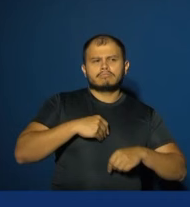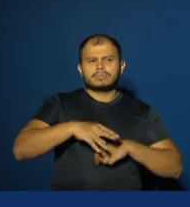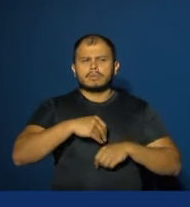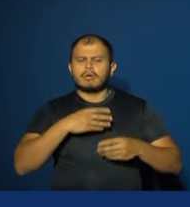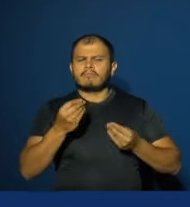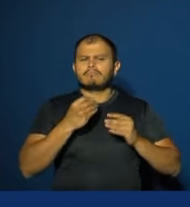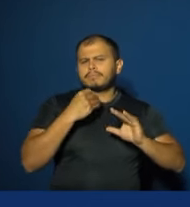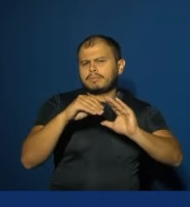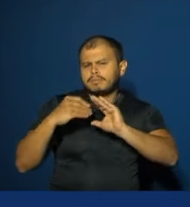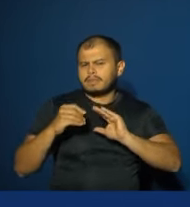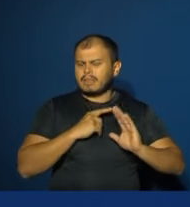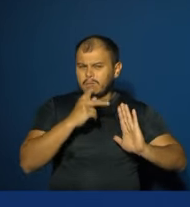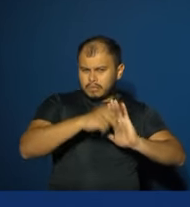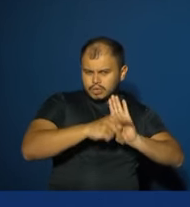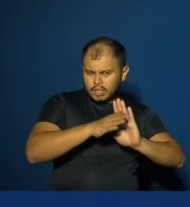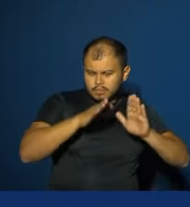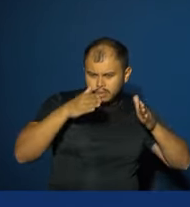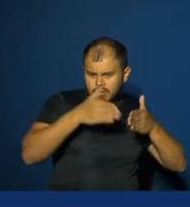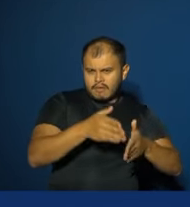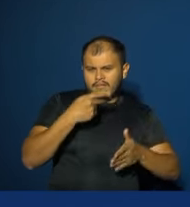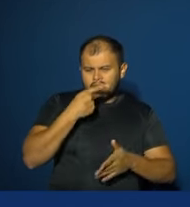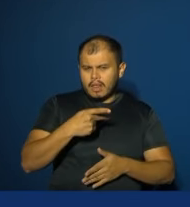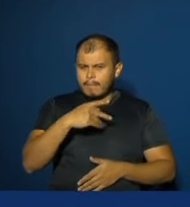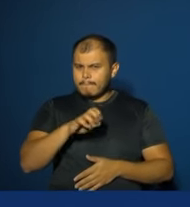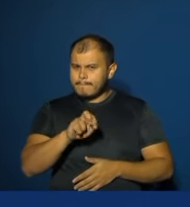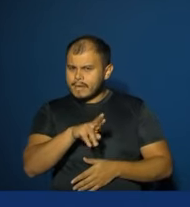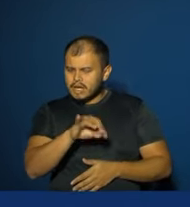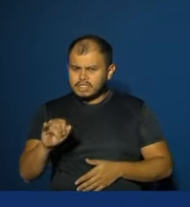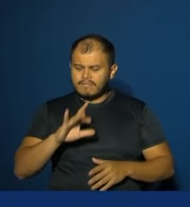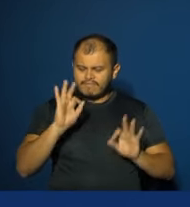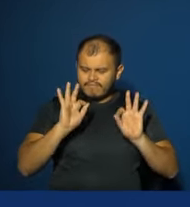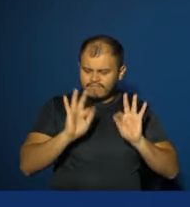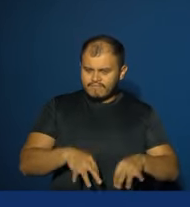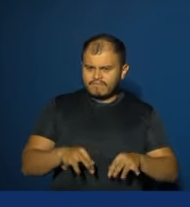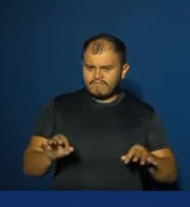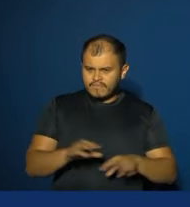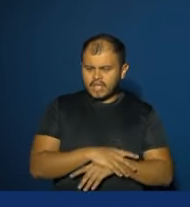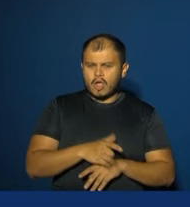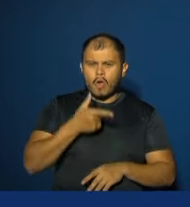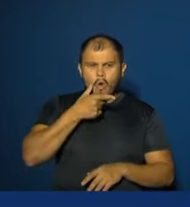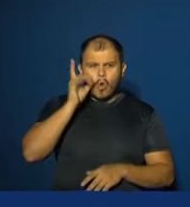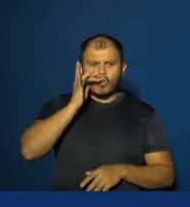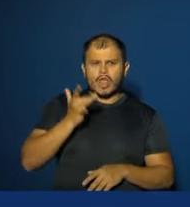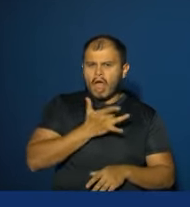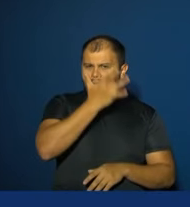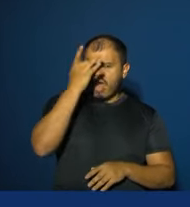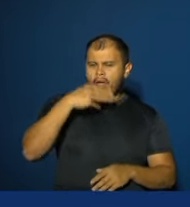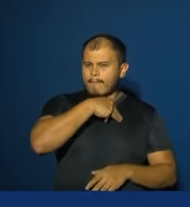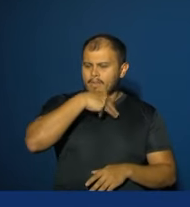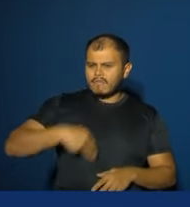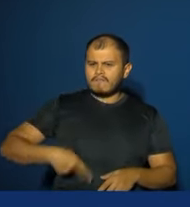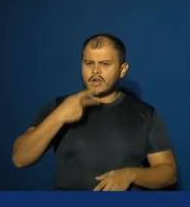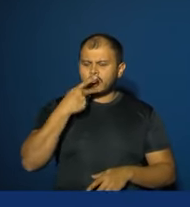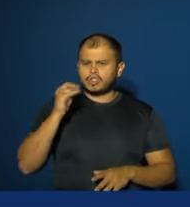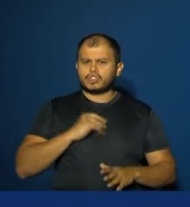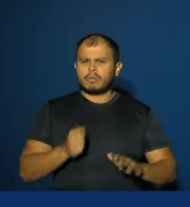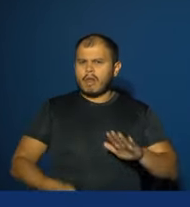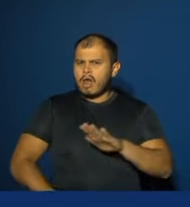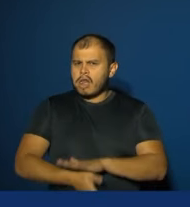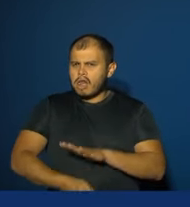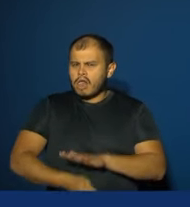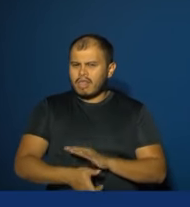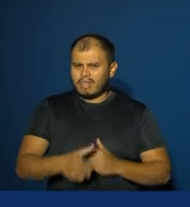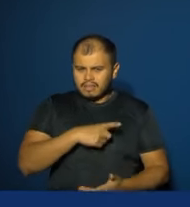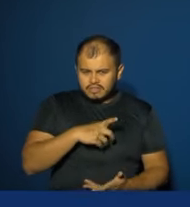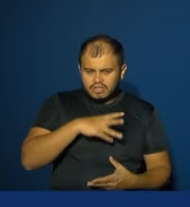projeto específico, tem-se falado, enfim, do PERSE. Ontem mesmo o ministro Haddad falou de corrupção no PERSE.